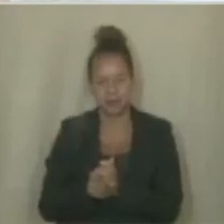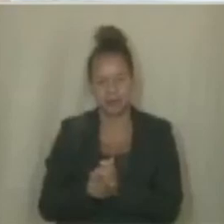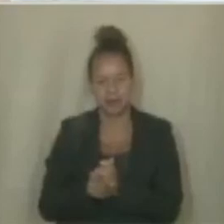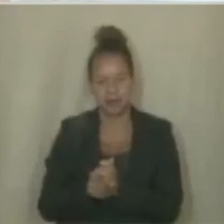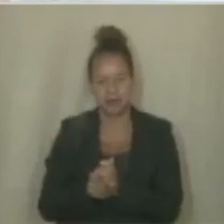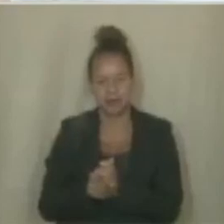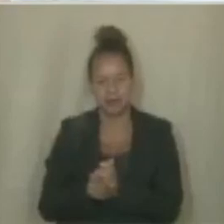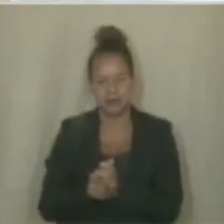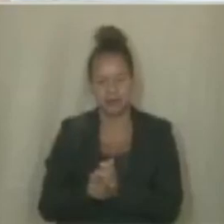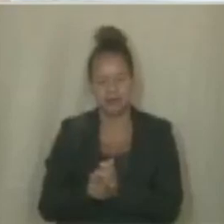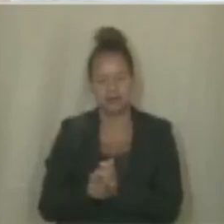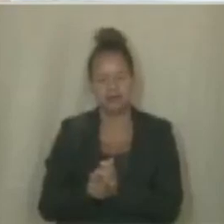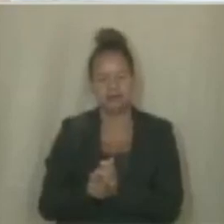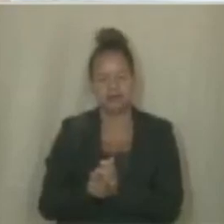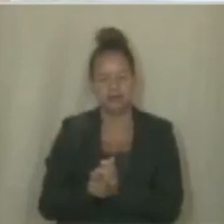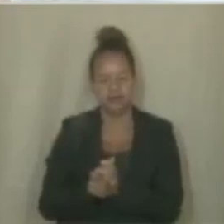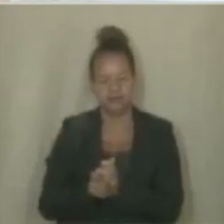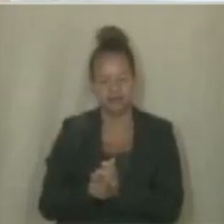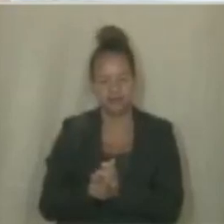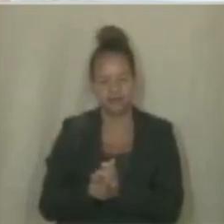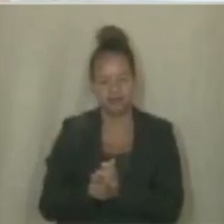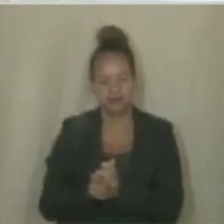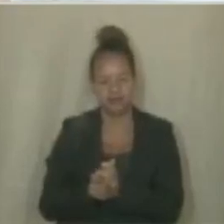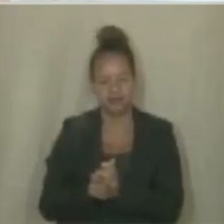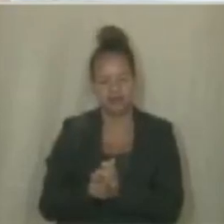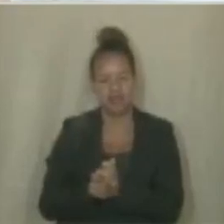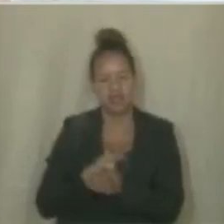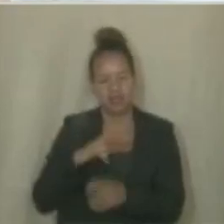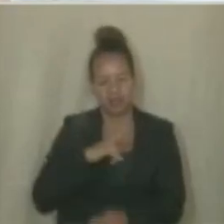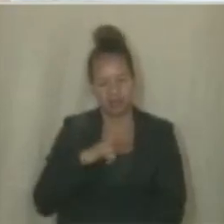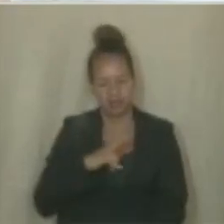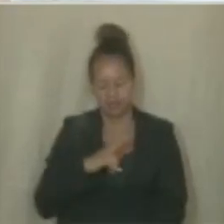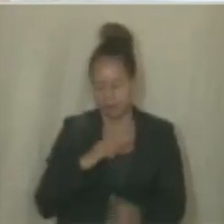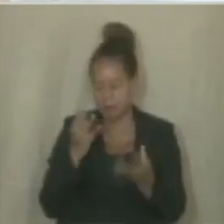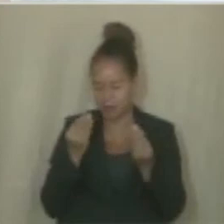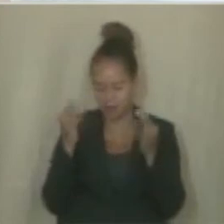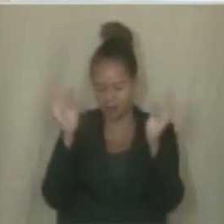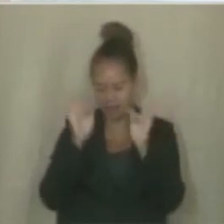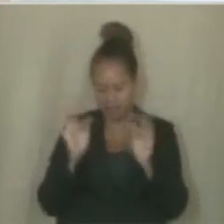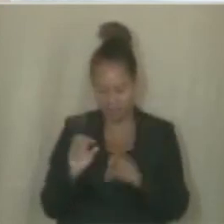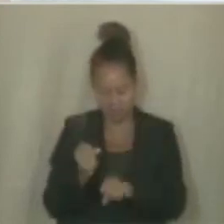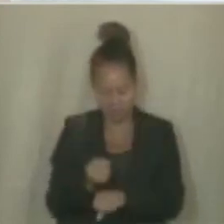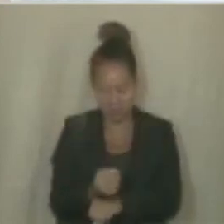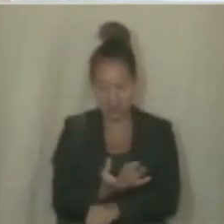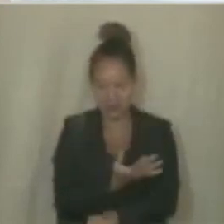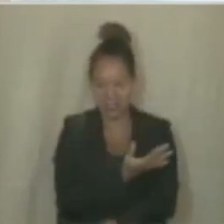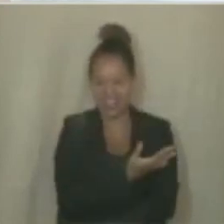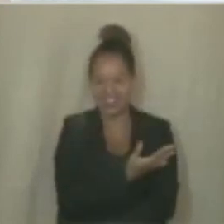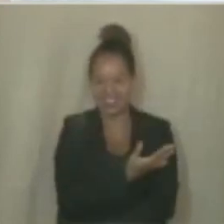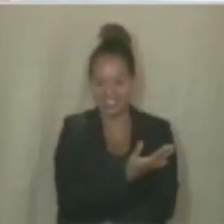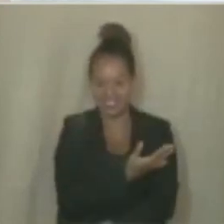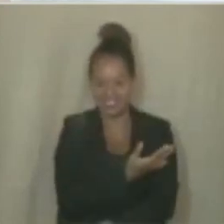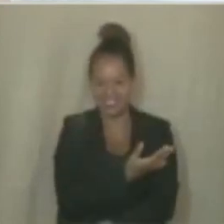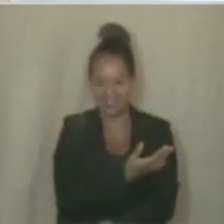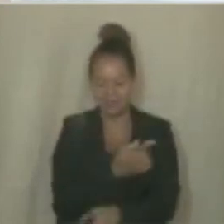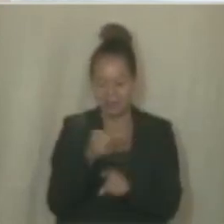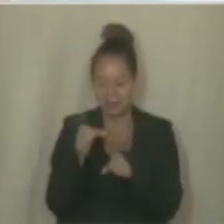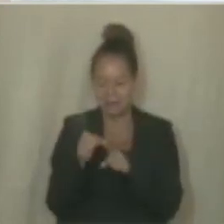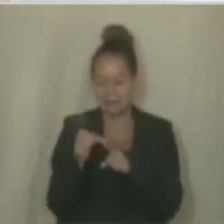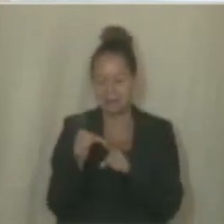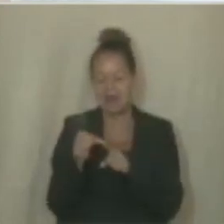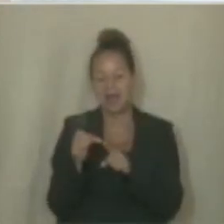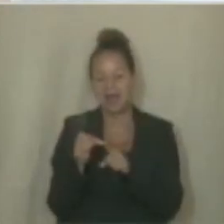bairro que tanto me deixa feliz emocionado um